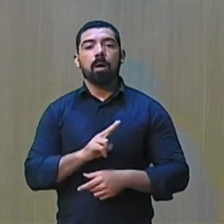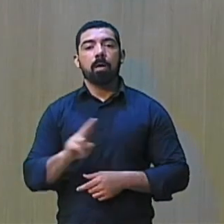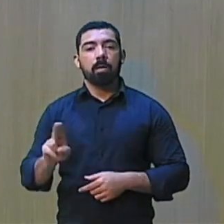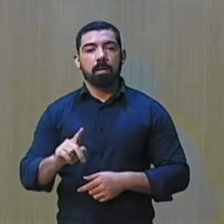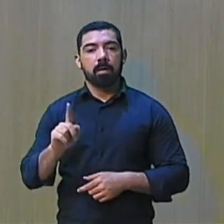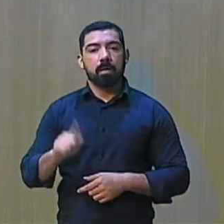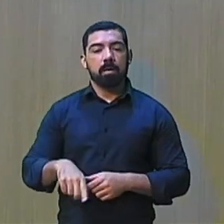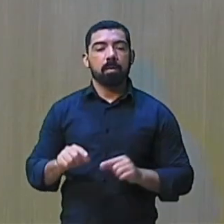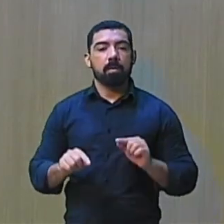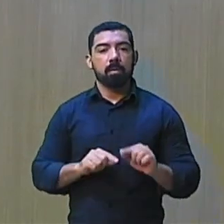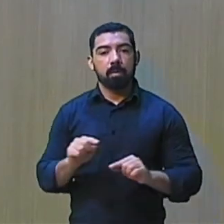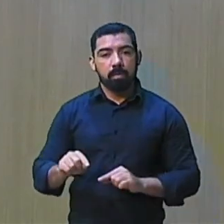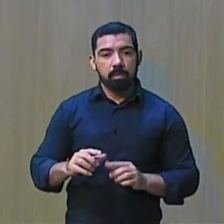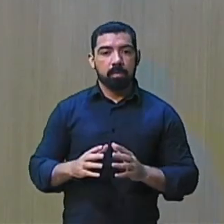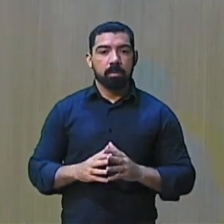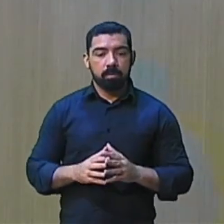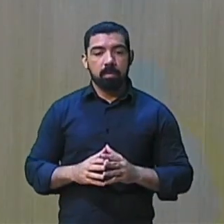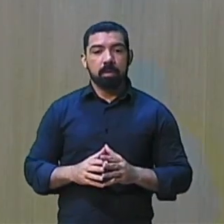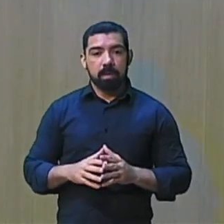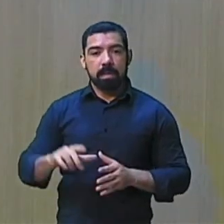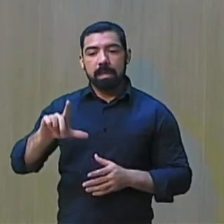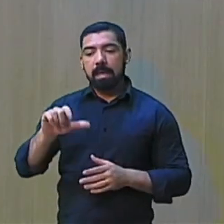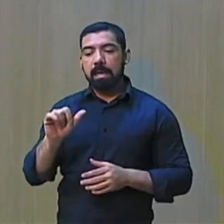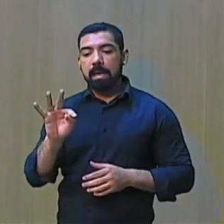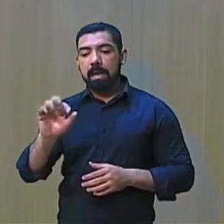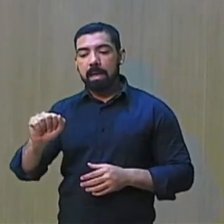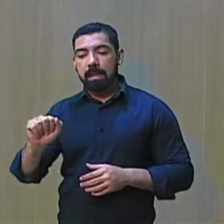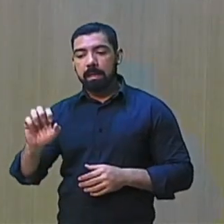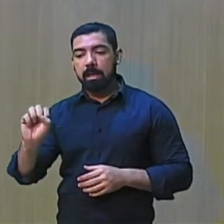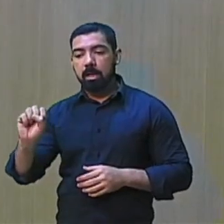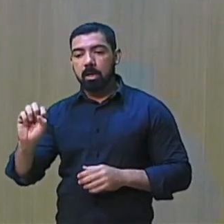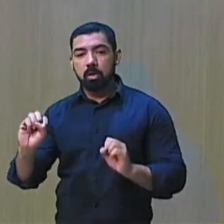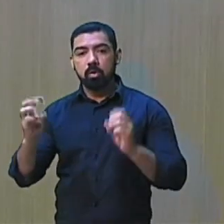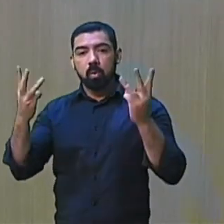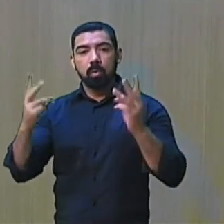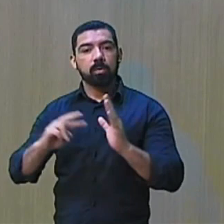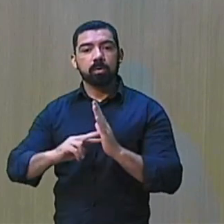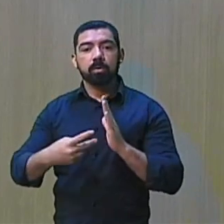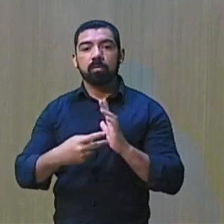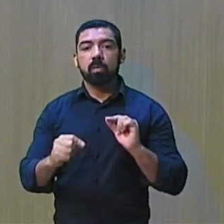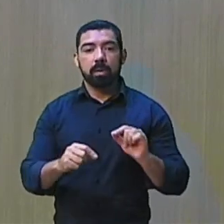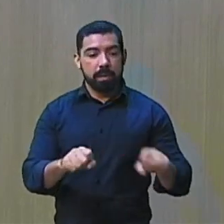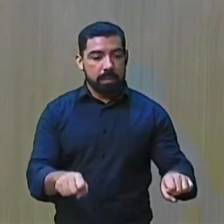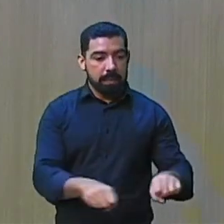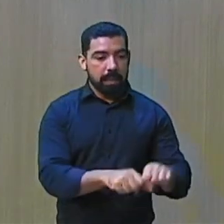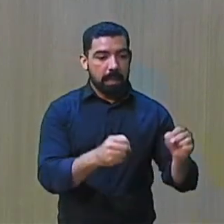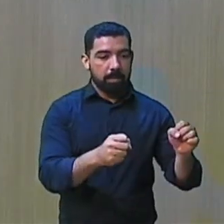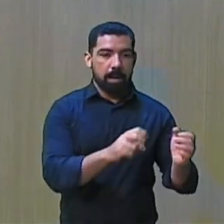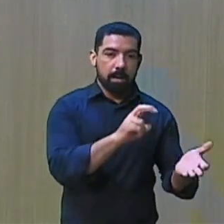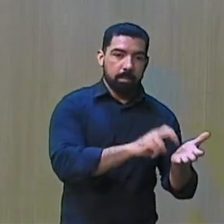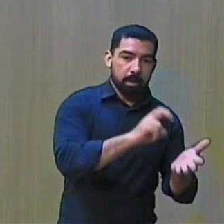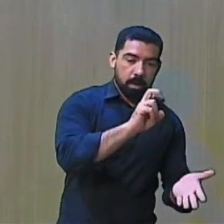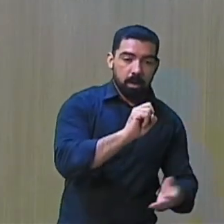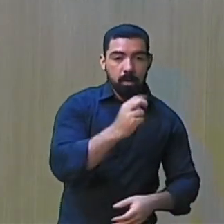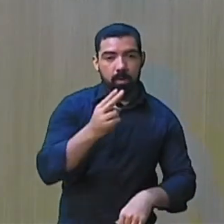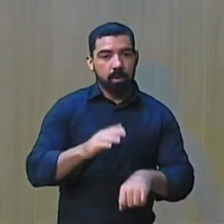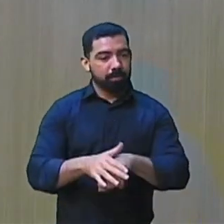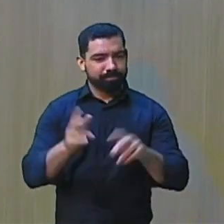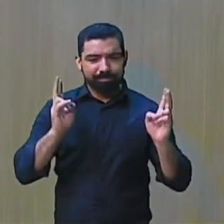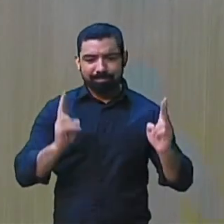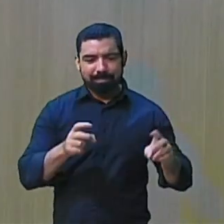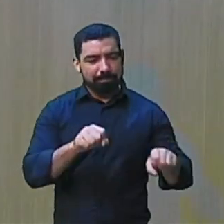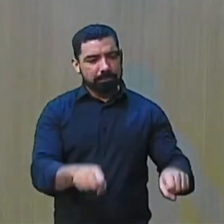lá tá show quando não dava o prédio de manhã ele dava um prédio de noite era um ônibus e aí